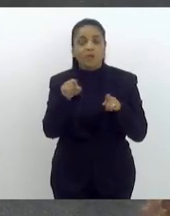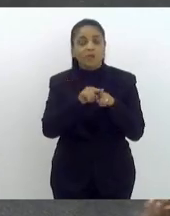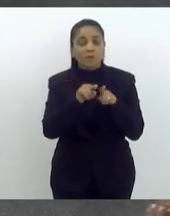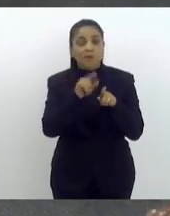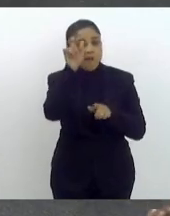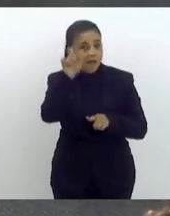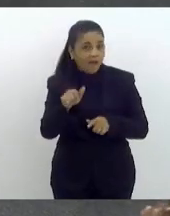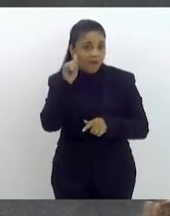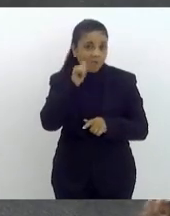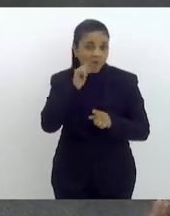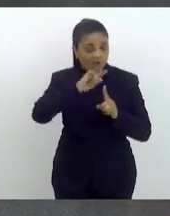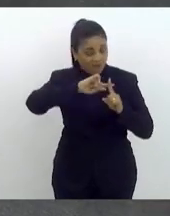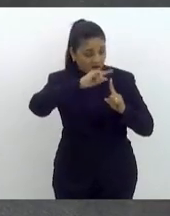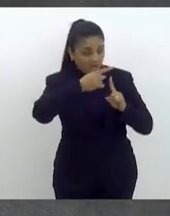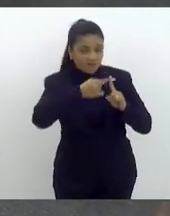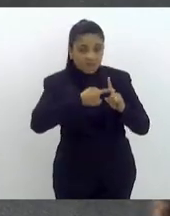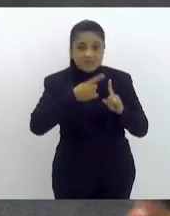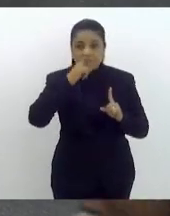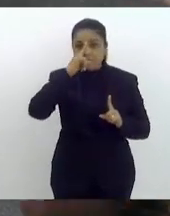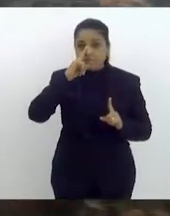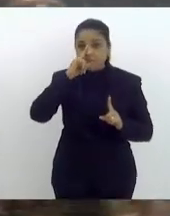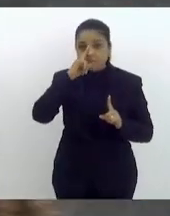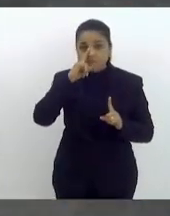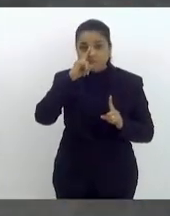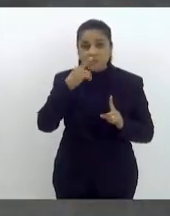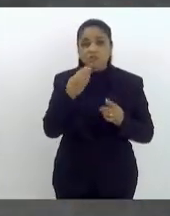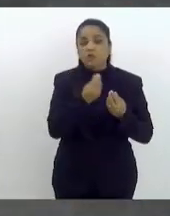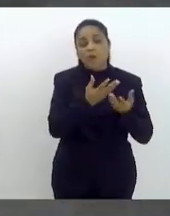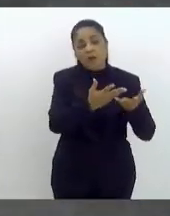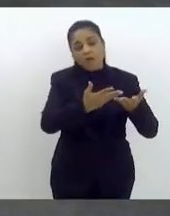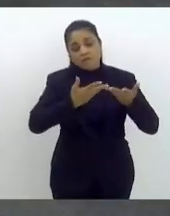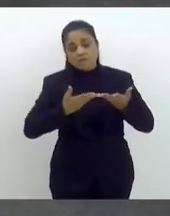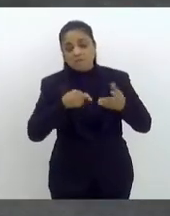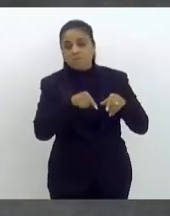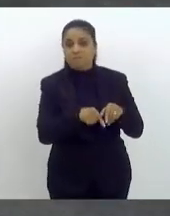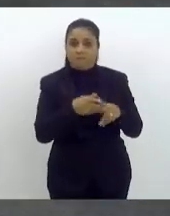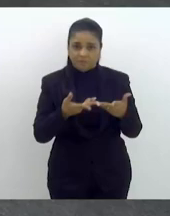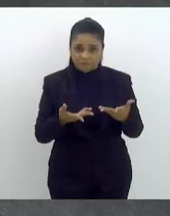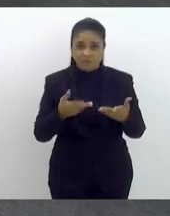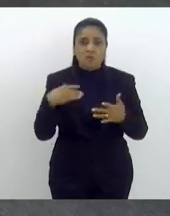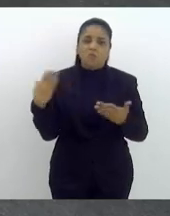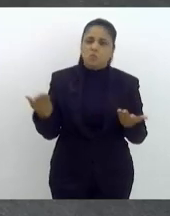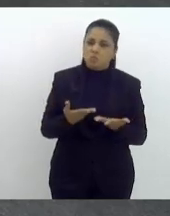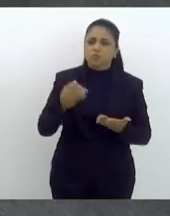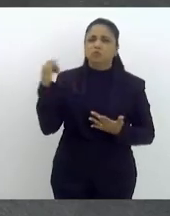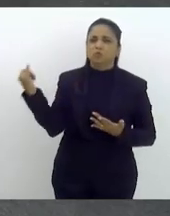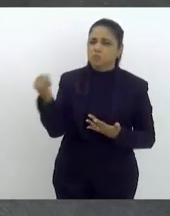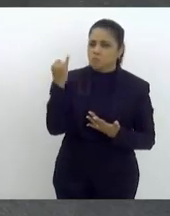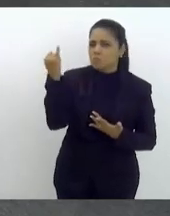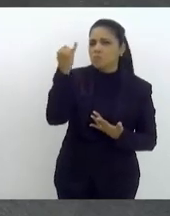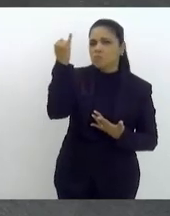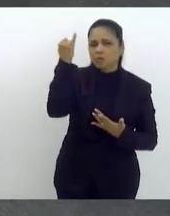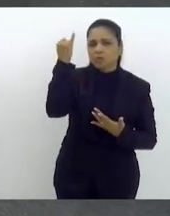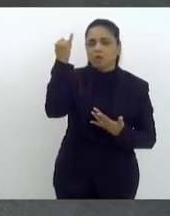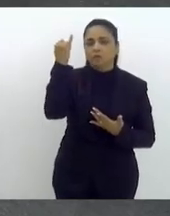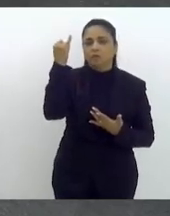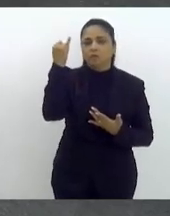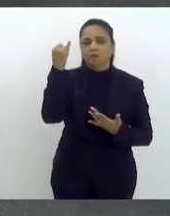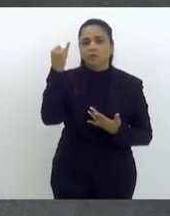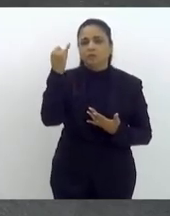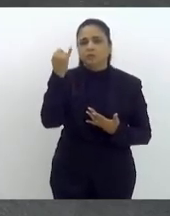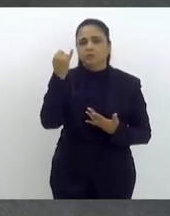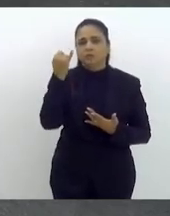ponta numa gravidez de alto risco pode ser recebido Então hoje foi importante lá o senhor